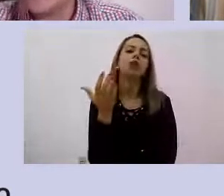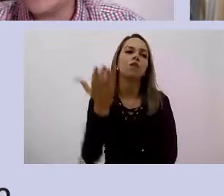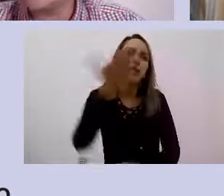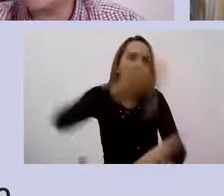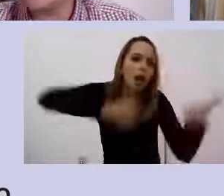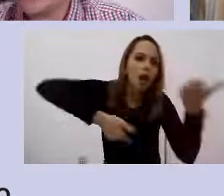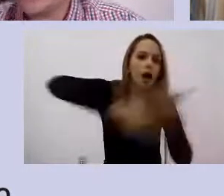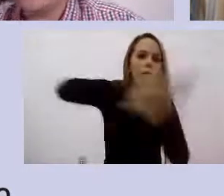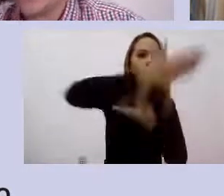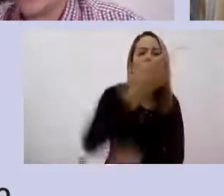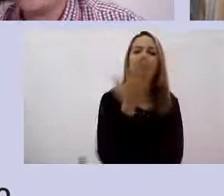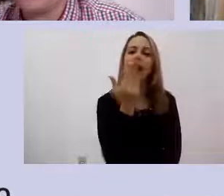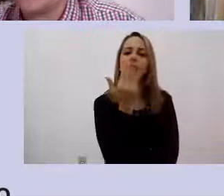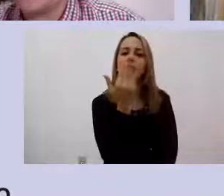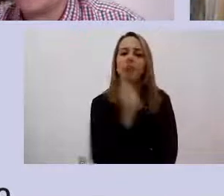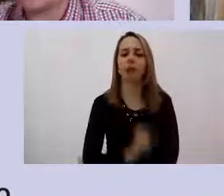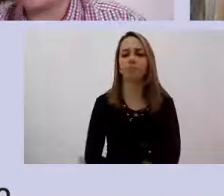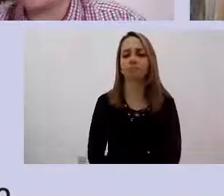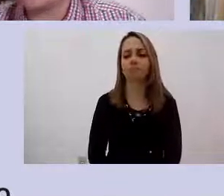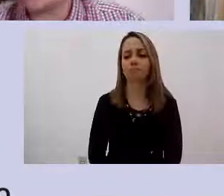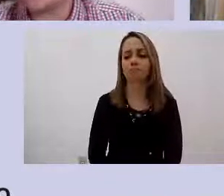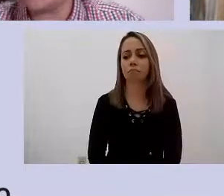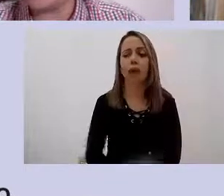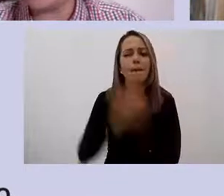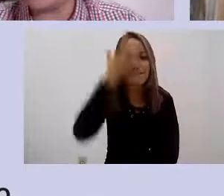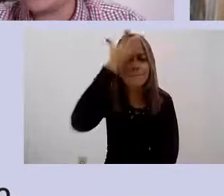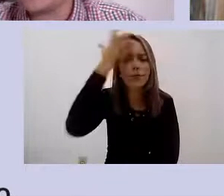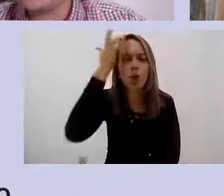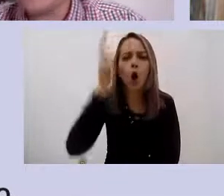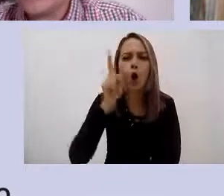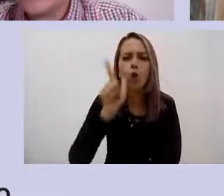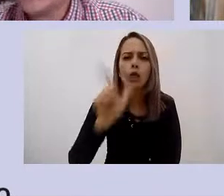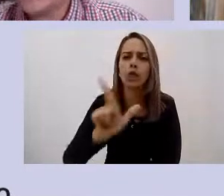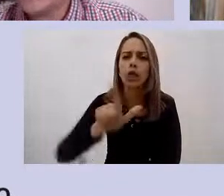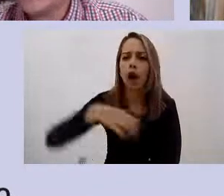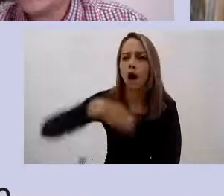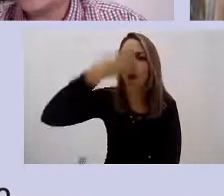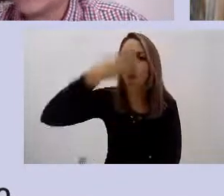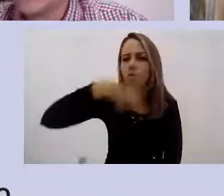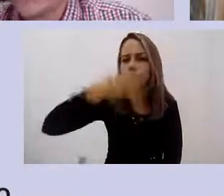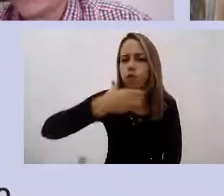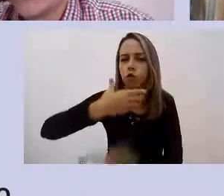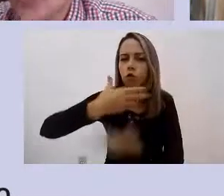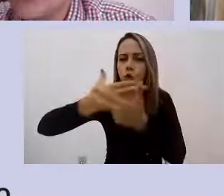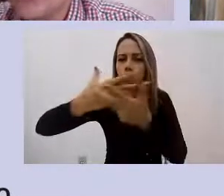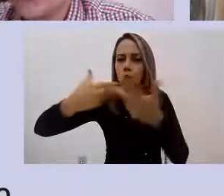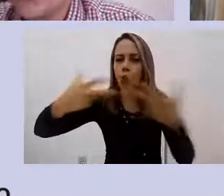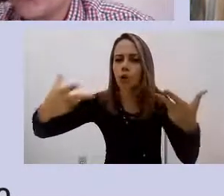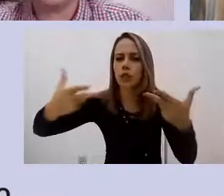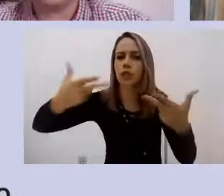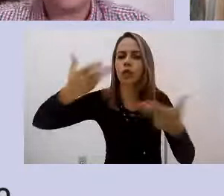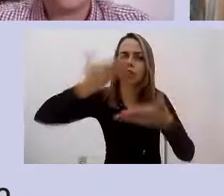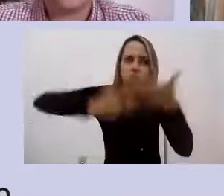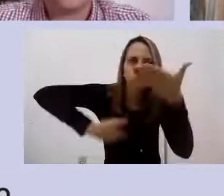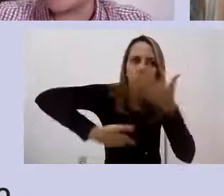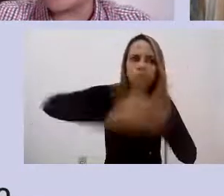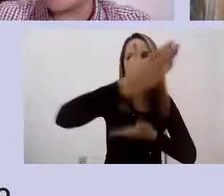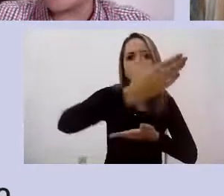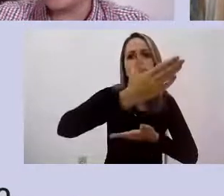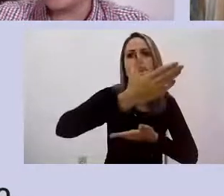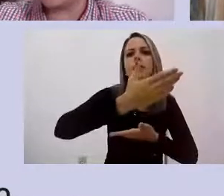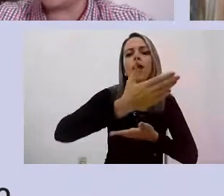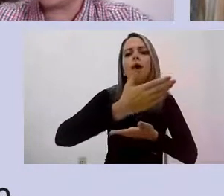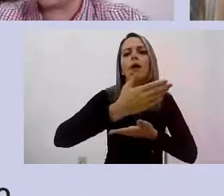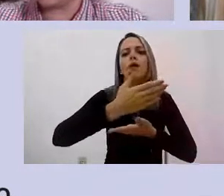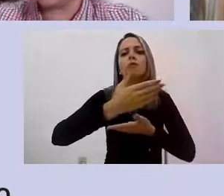Os holandeses conseguiam enviar frutas e demais alimentos para a corte neerlandesa na Europa? Como que eles eram enviados? Acho que